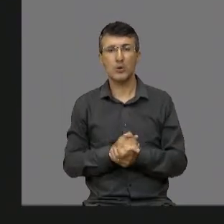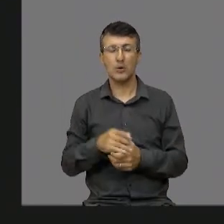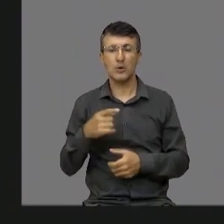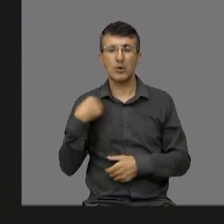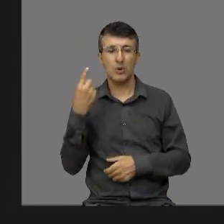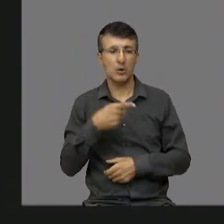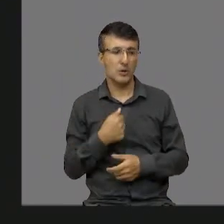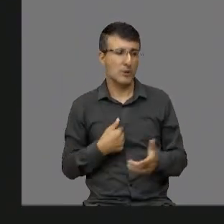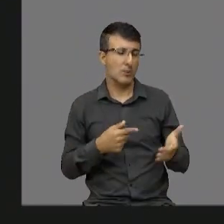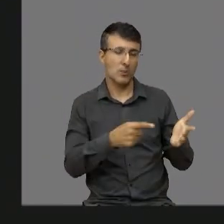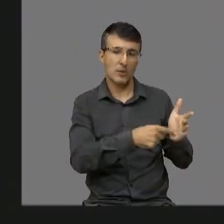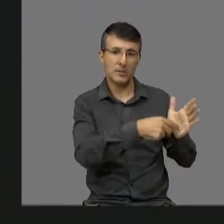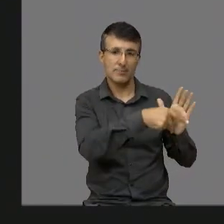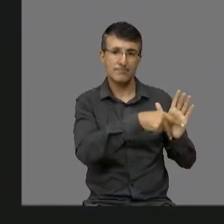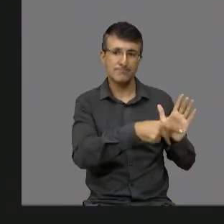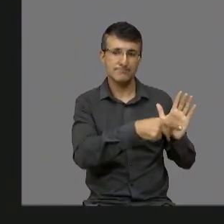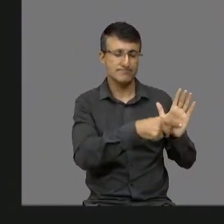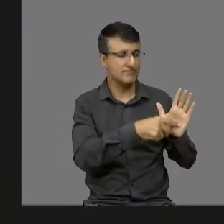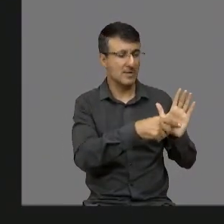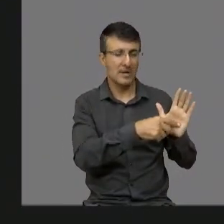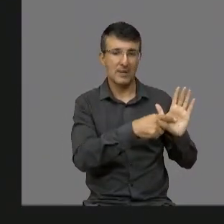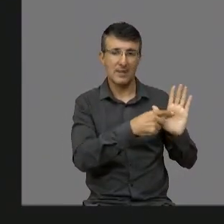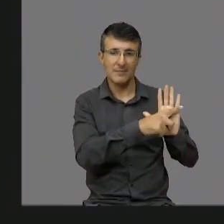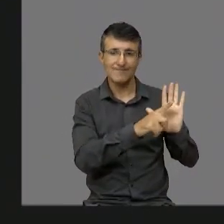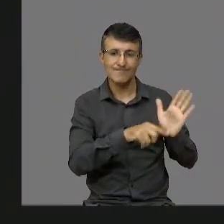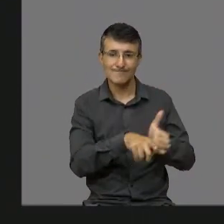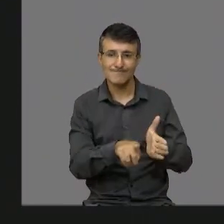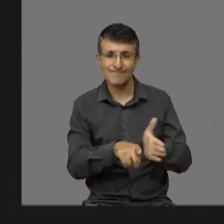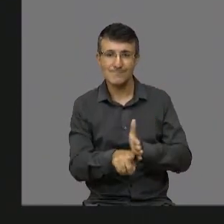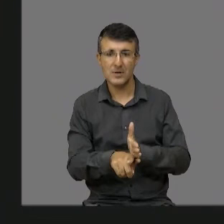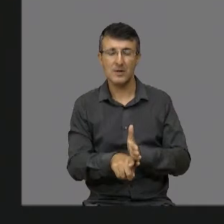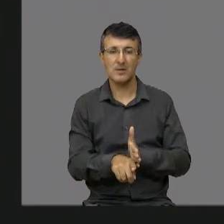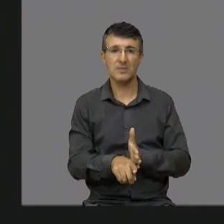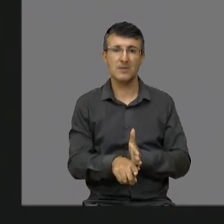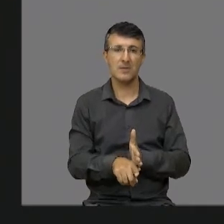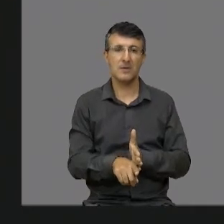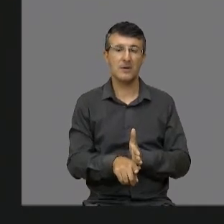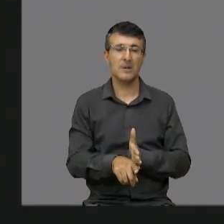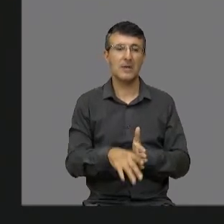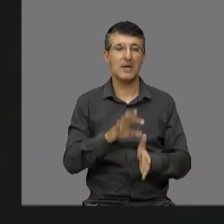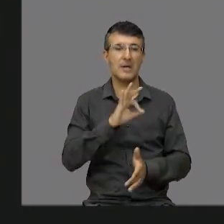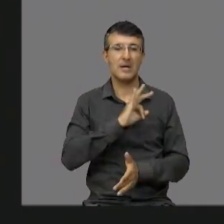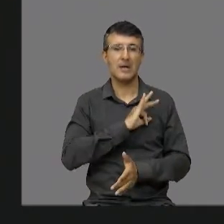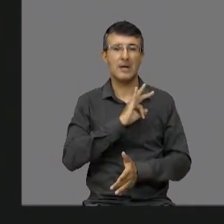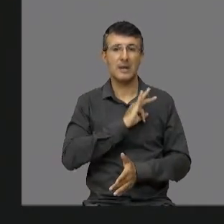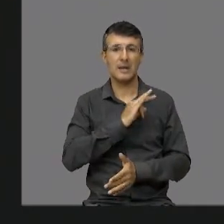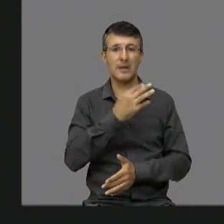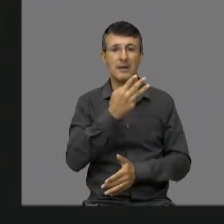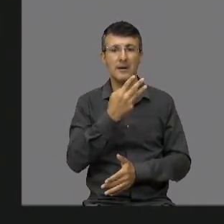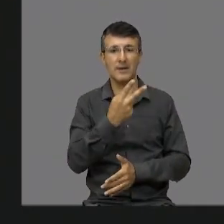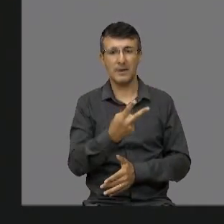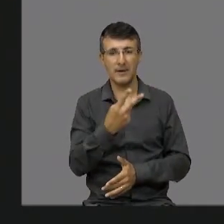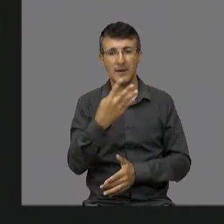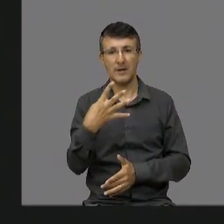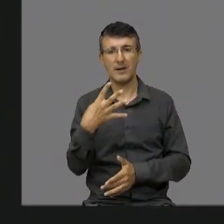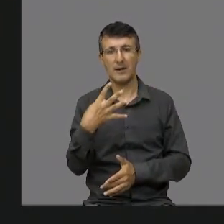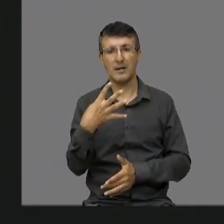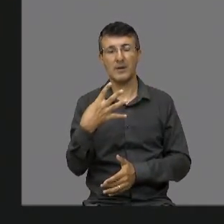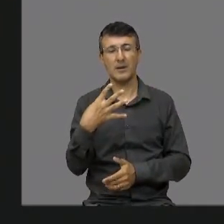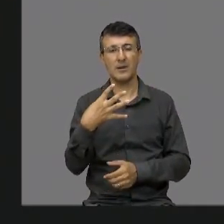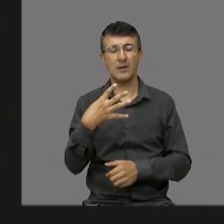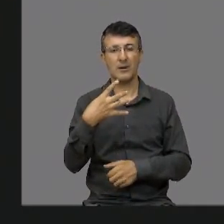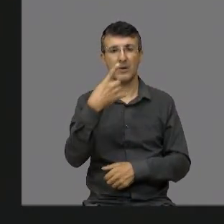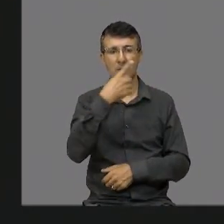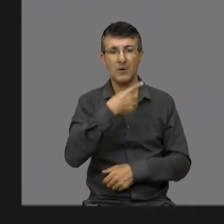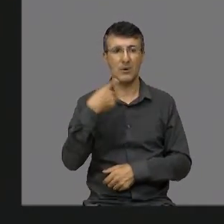da Delegacia 24 horas, mas as mulheres, quando chegam lá, sofrem muito, infelizmente. Eu vejo